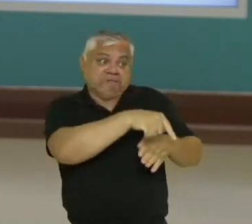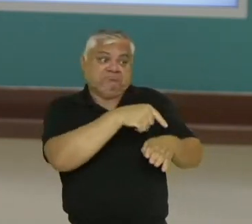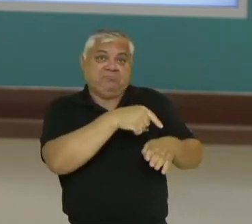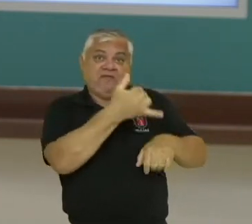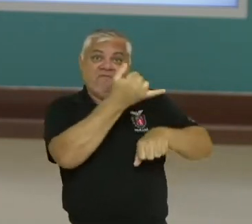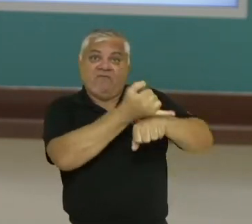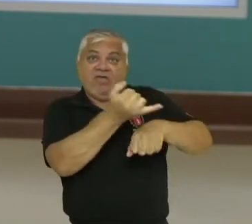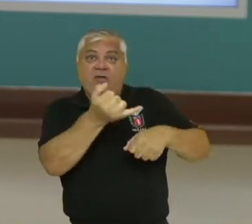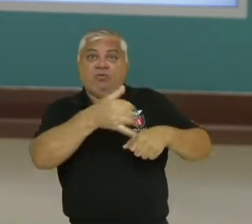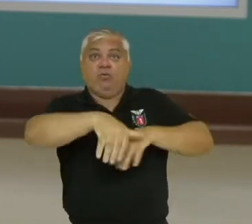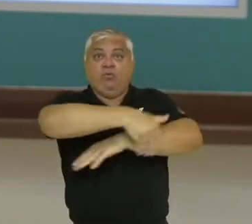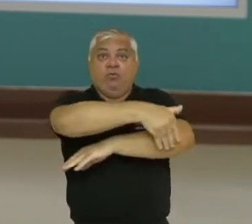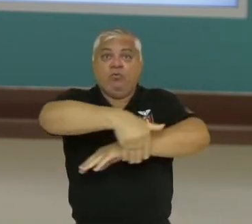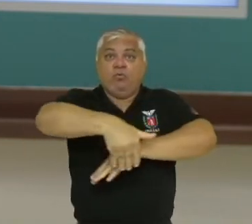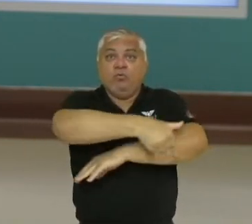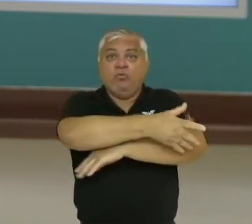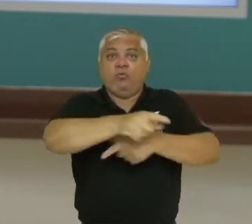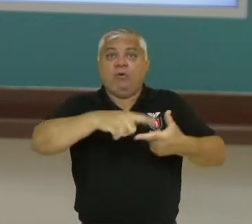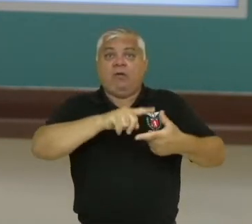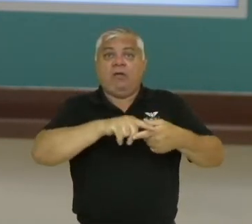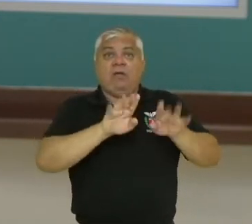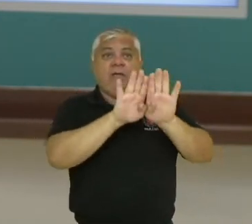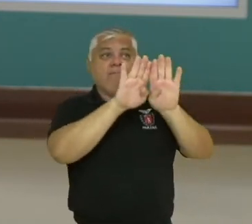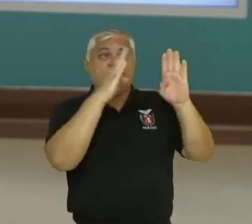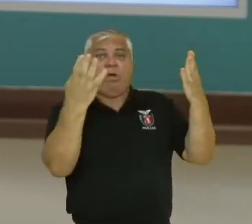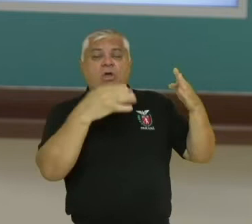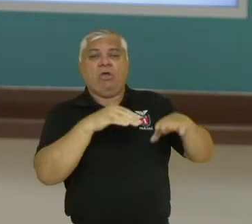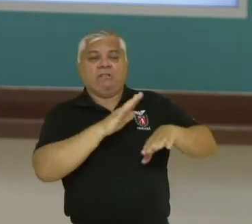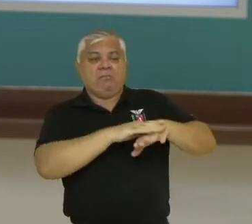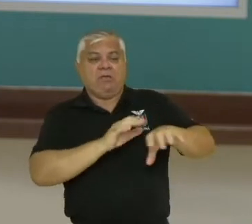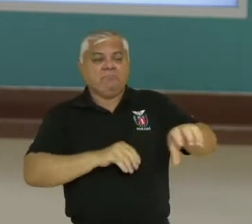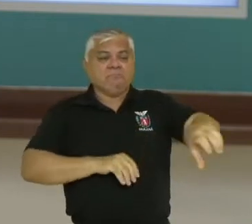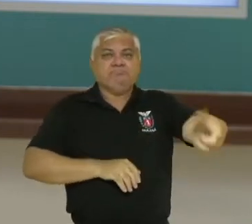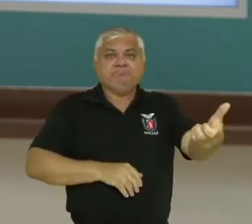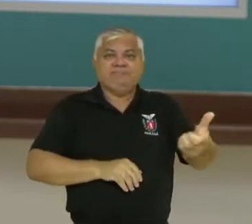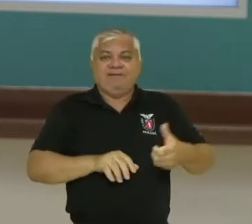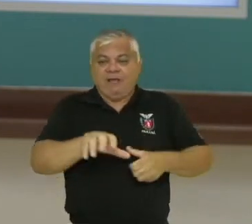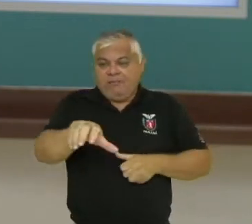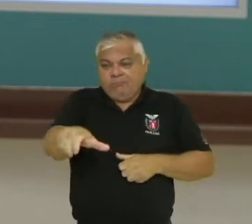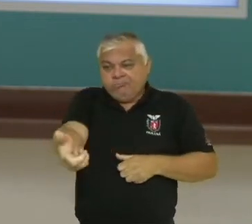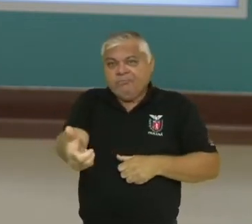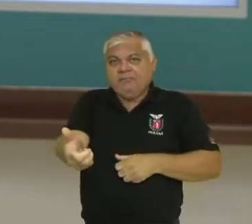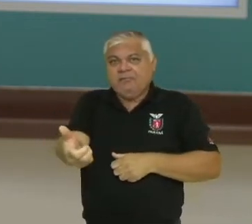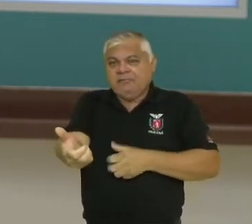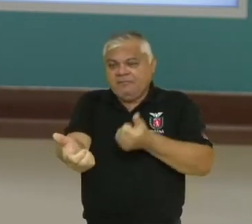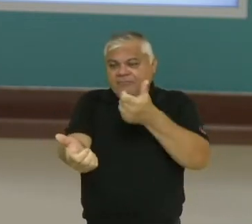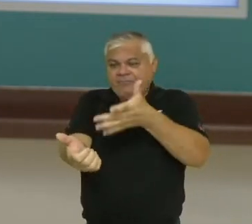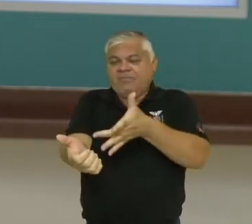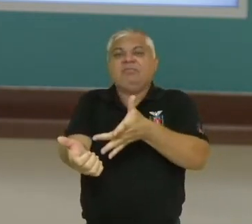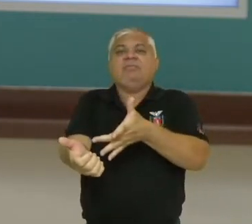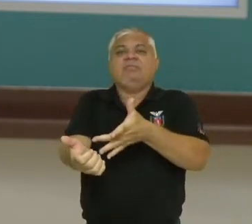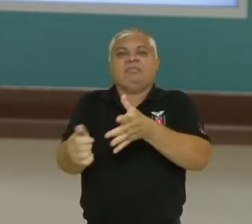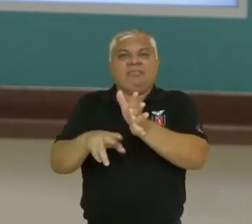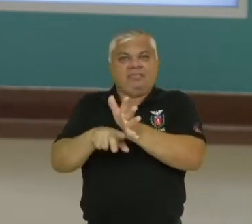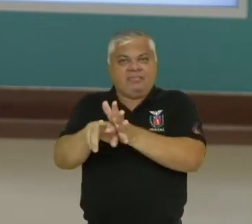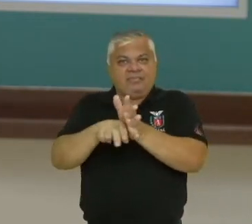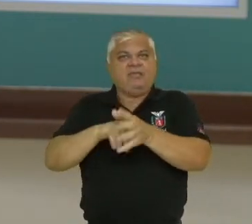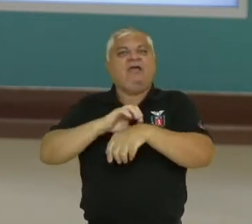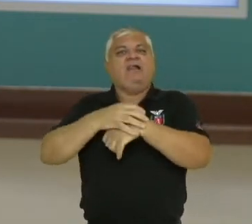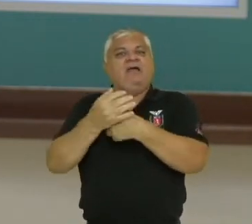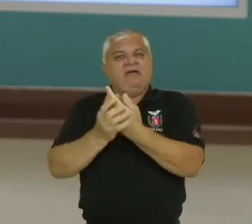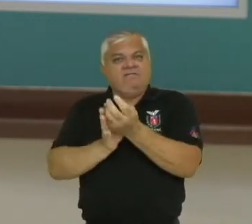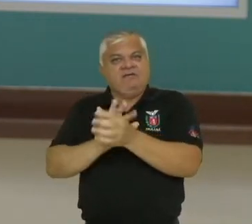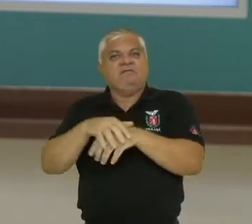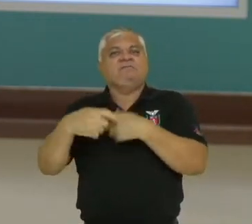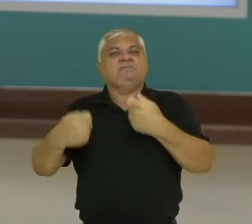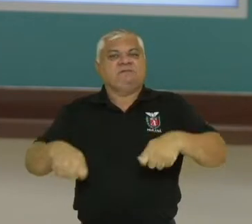andando na rua e encostou, por exemplo, numa porta, numa maçaneta, a gente também acaba lavando. Mas